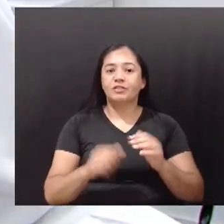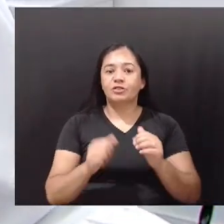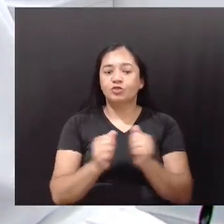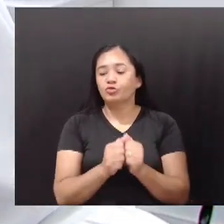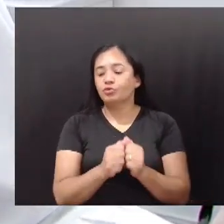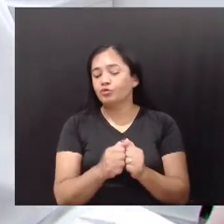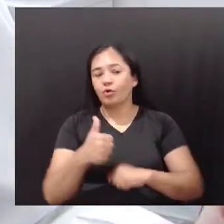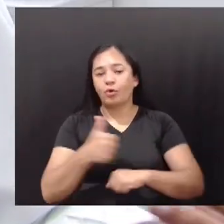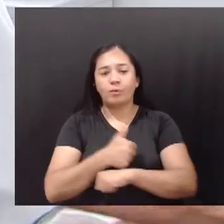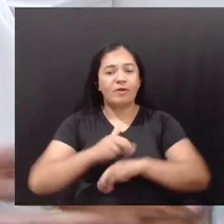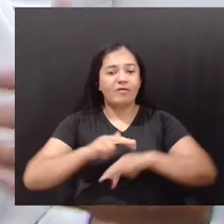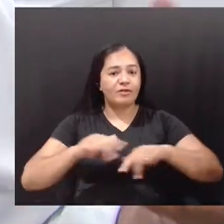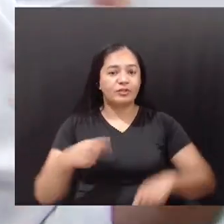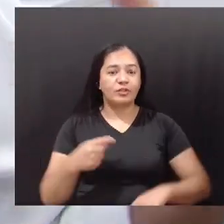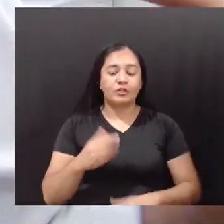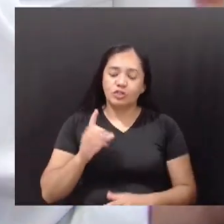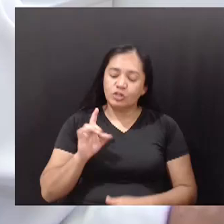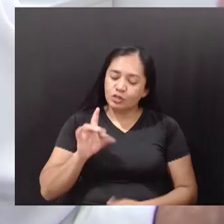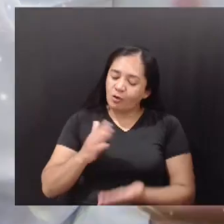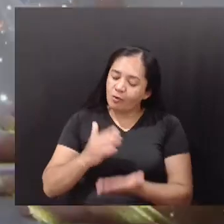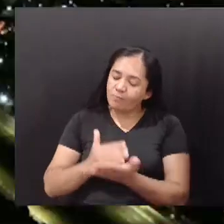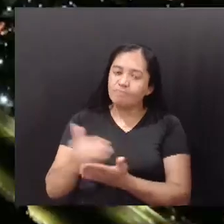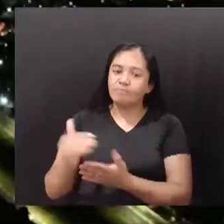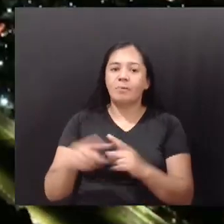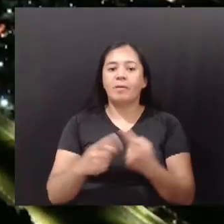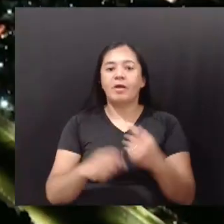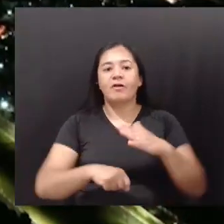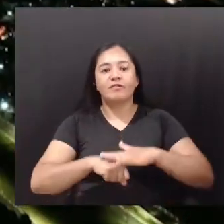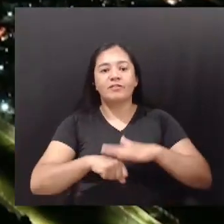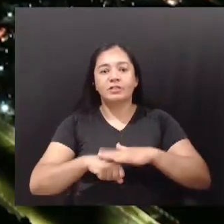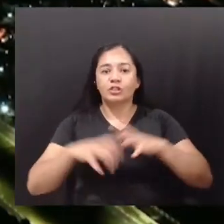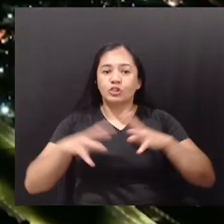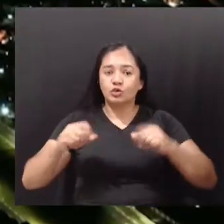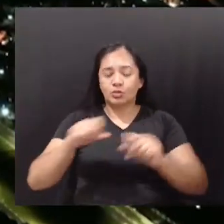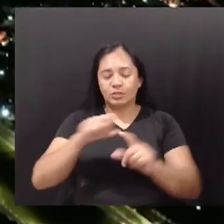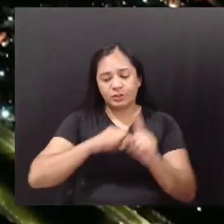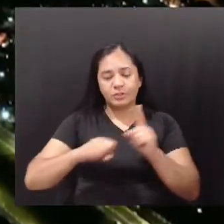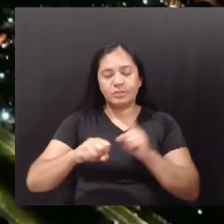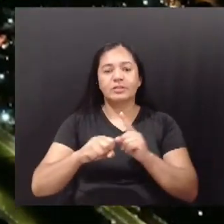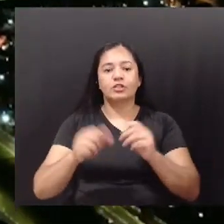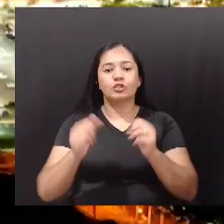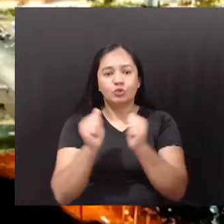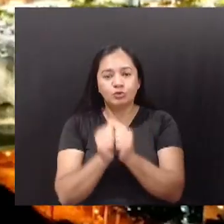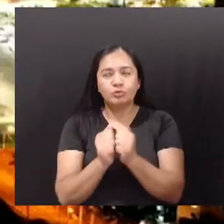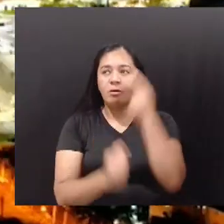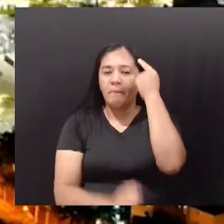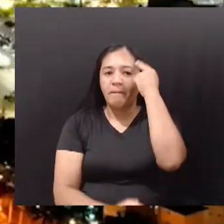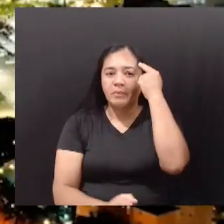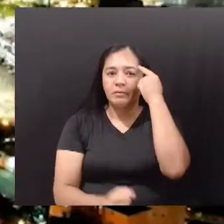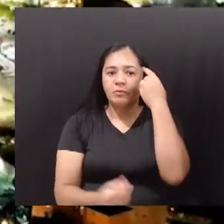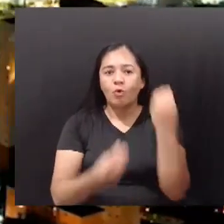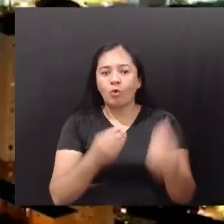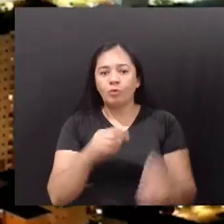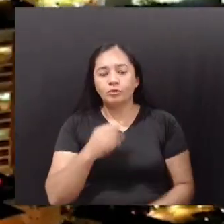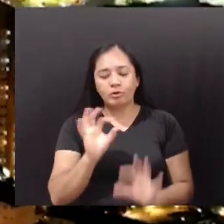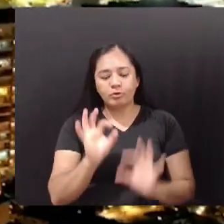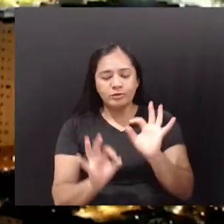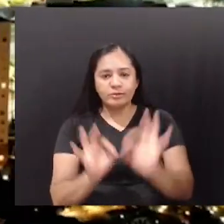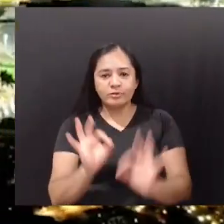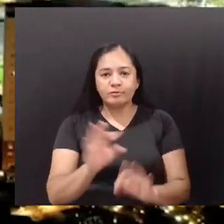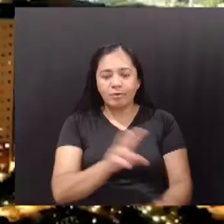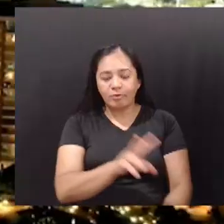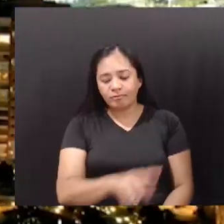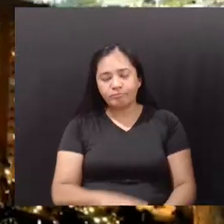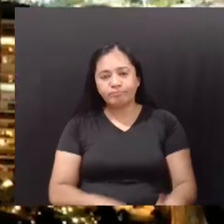deu o pontapé inicial, mas é fazer todo mundo, a sociedade campineira, também pensar em como é que a gente se prepara para esse